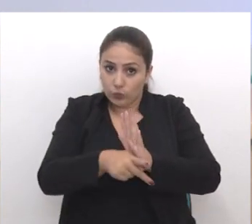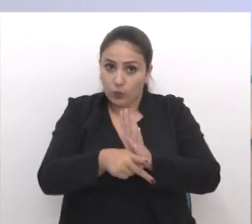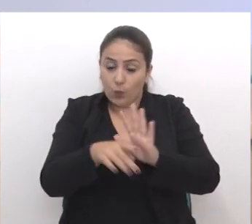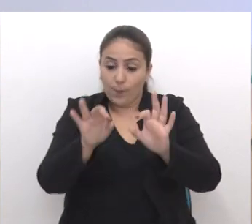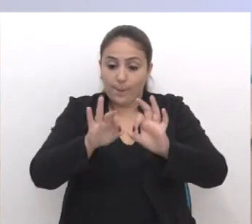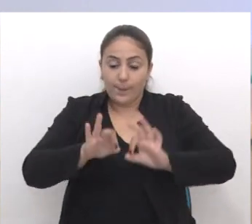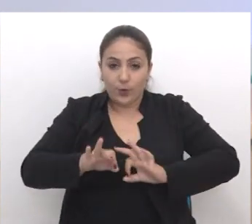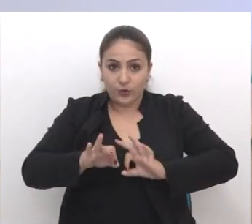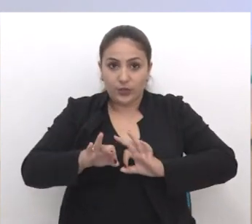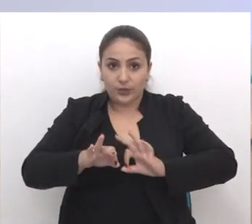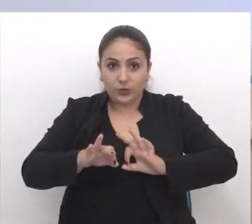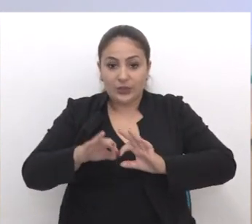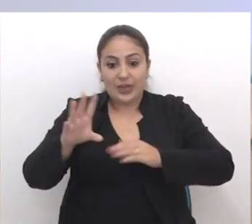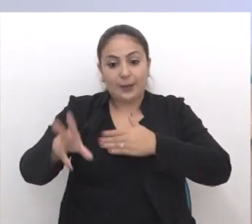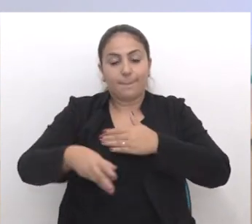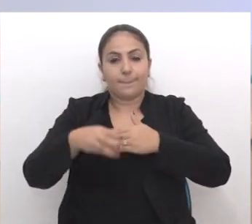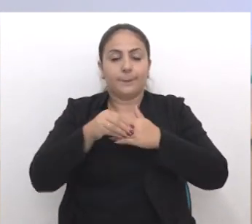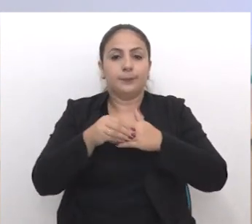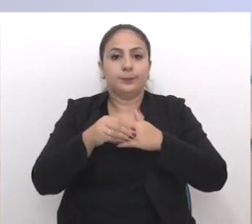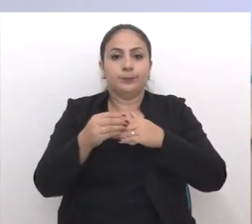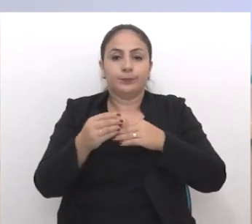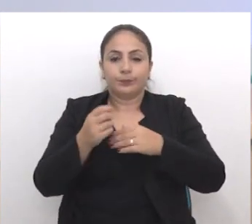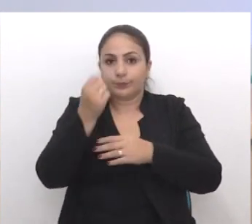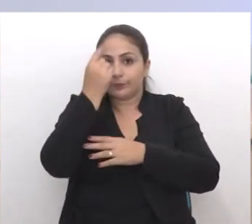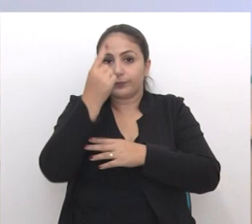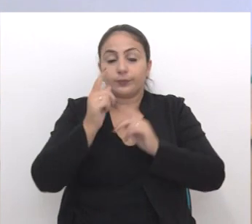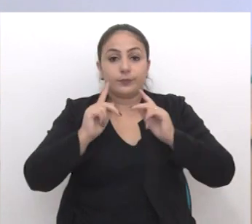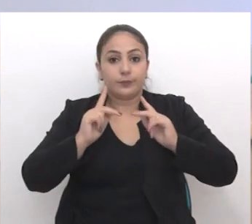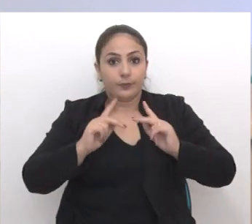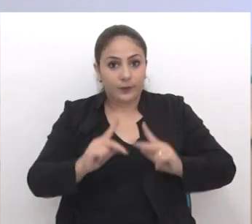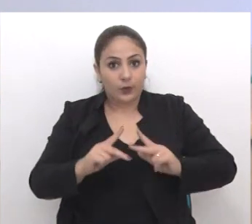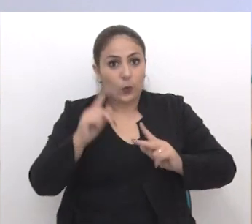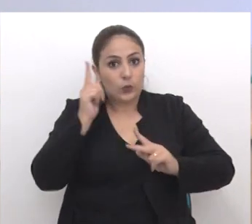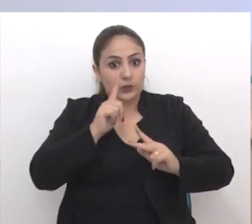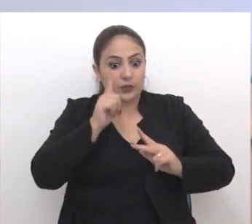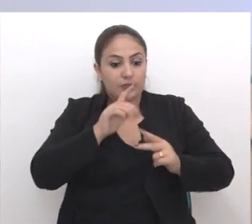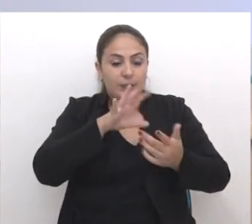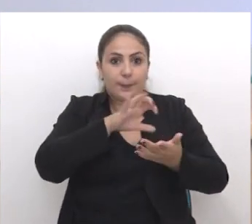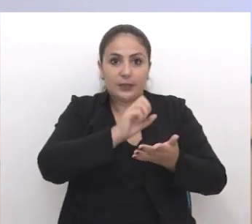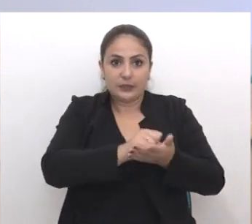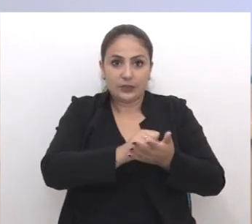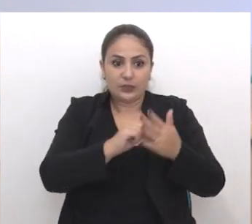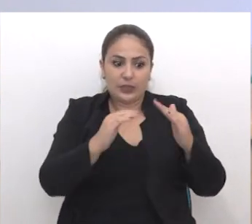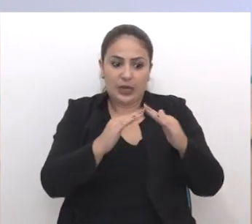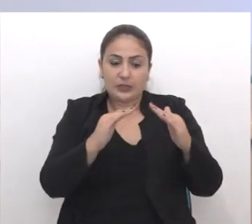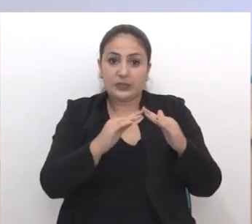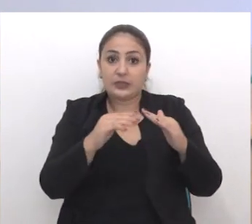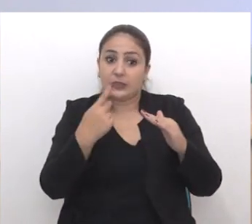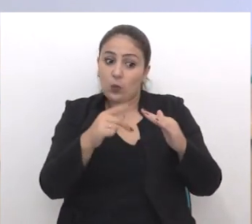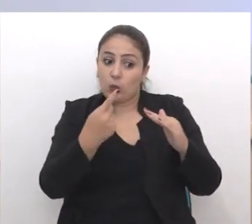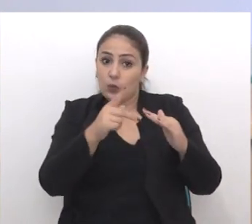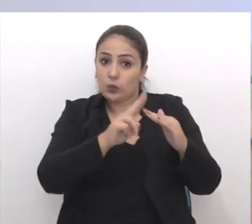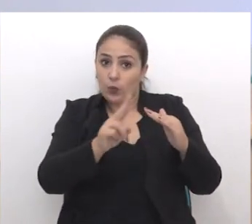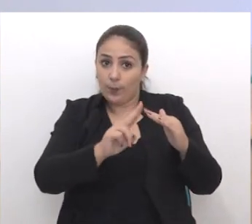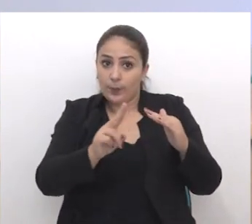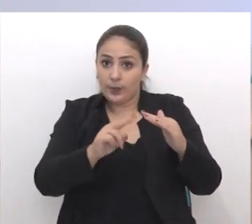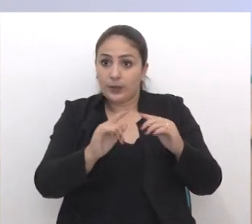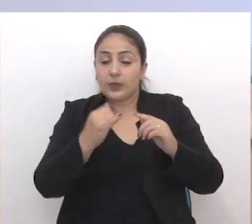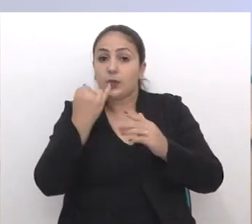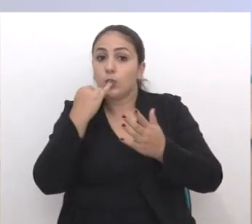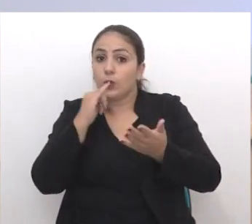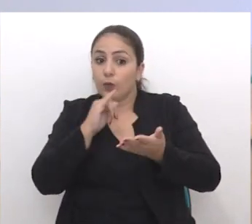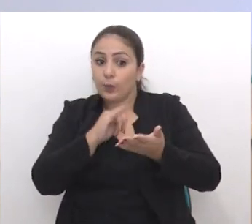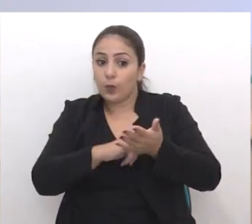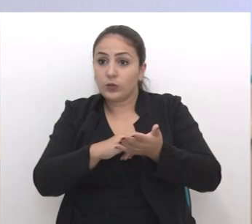projeto de emenda. A ideia é que o contribuinte possa ter a matrícula do imóvel em seu nome, mesmo que o